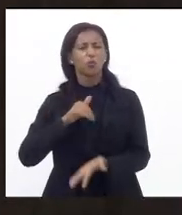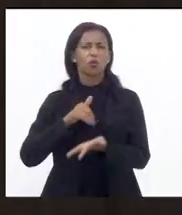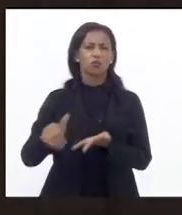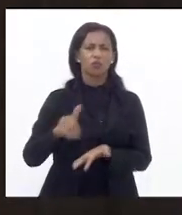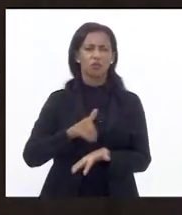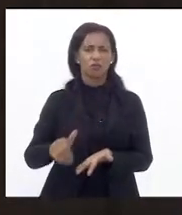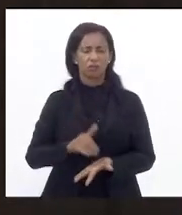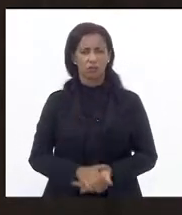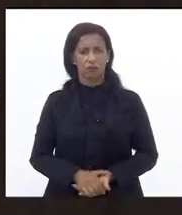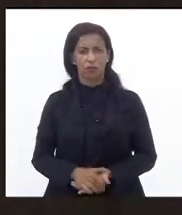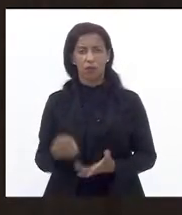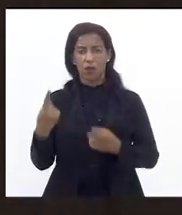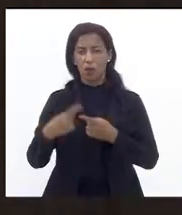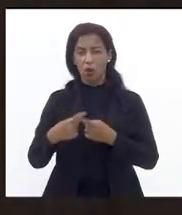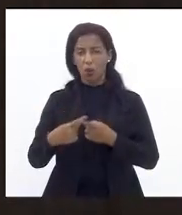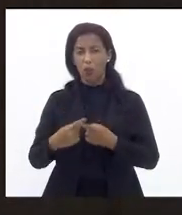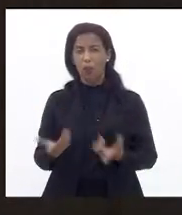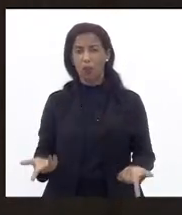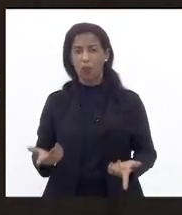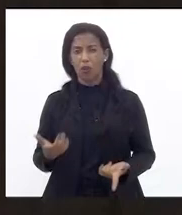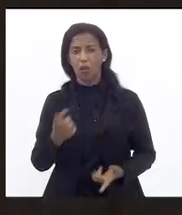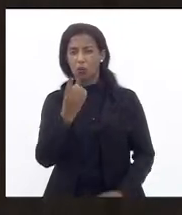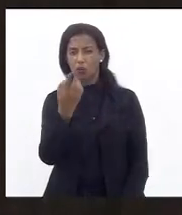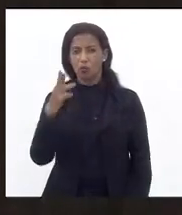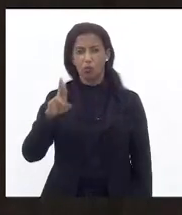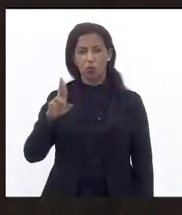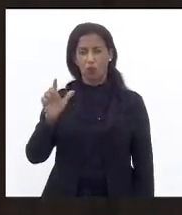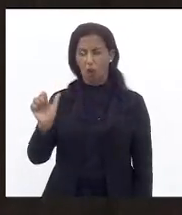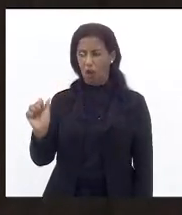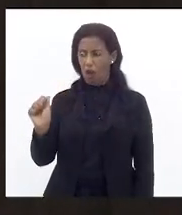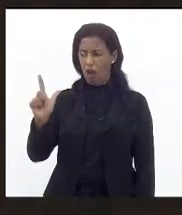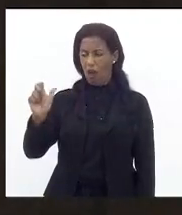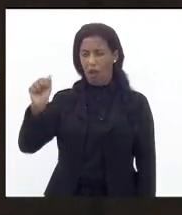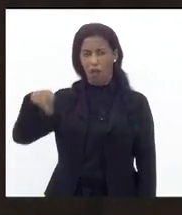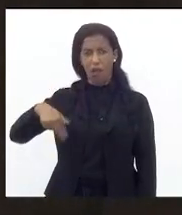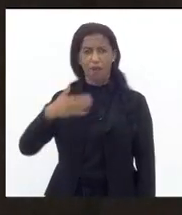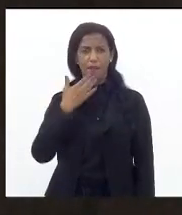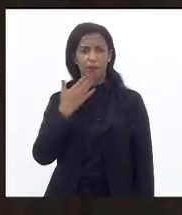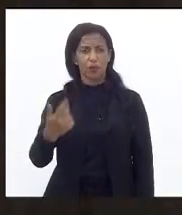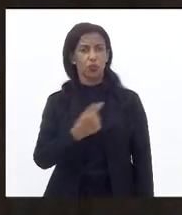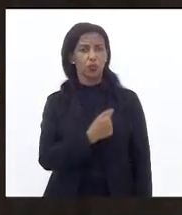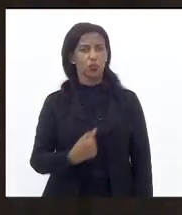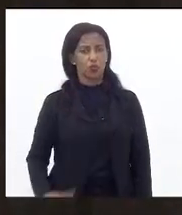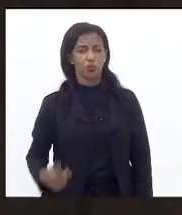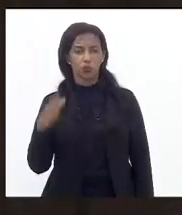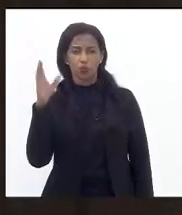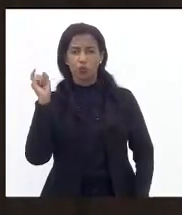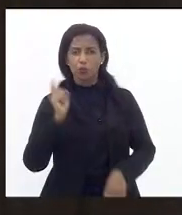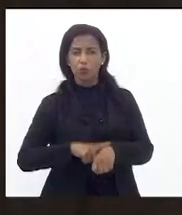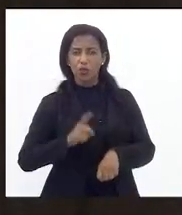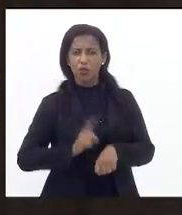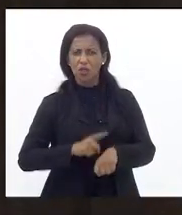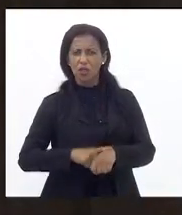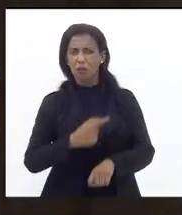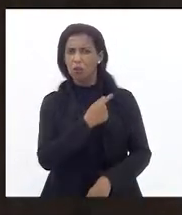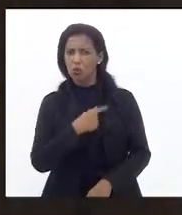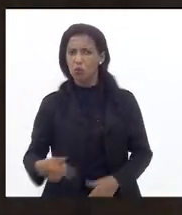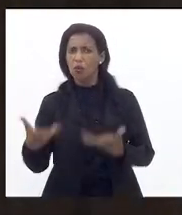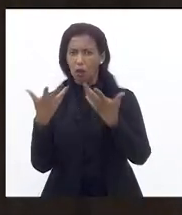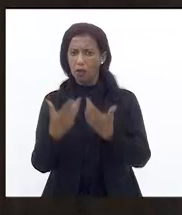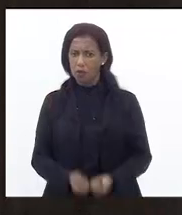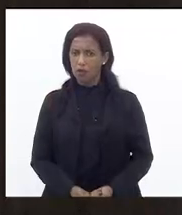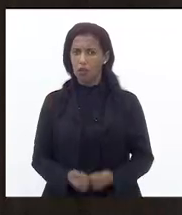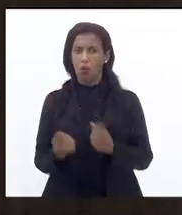secretário Por que honrosamente Doutor Allan turnowski pediu ao Governador e imediatamente o governador atendeu